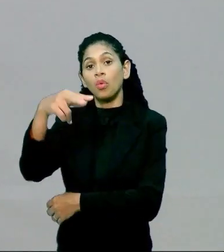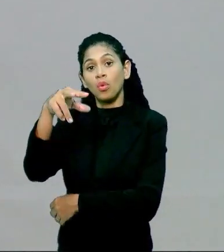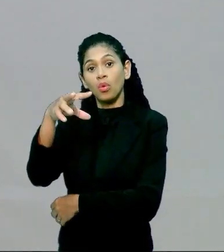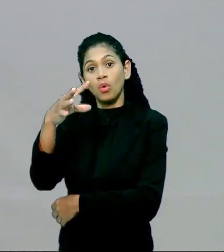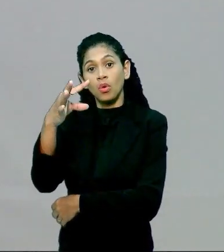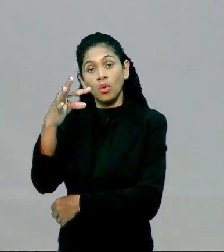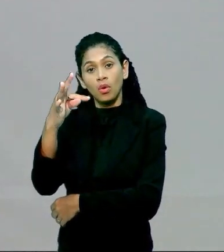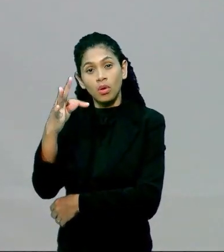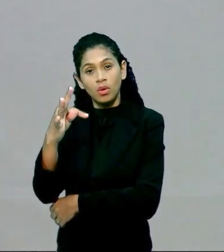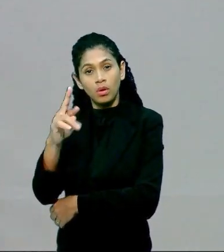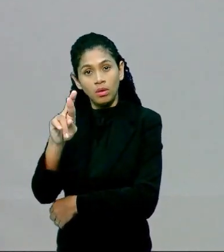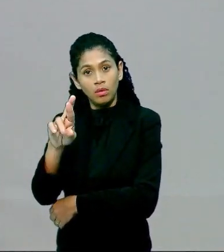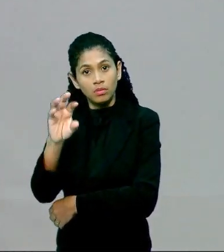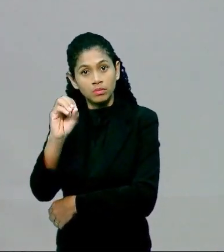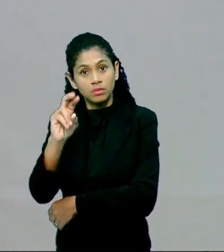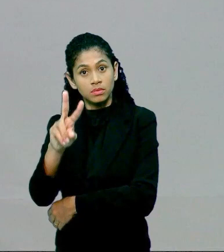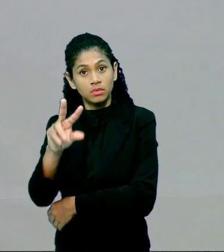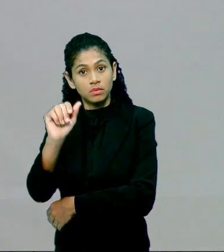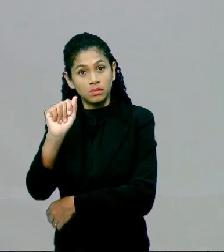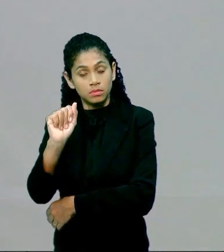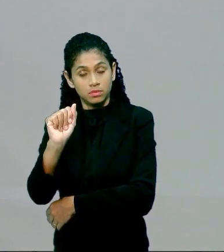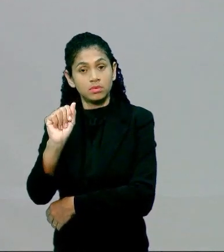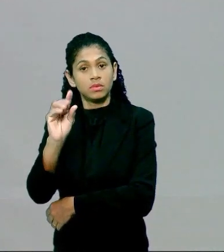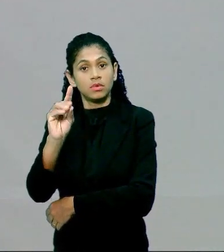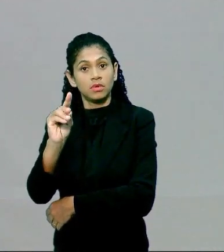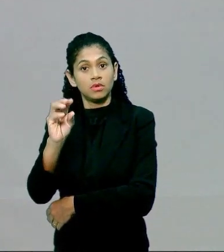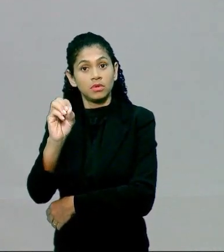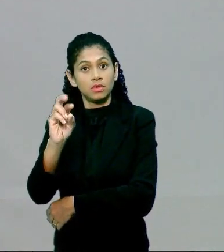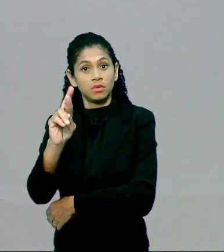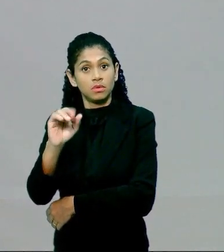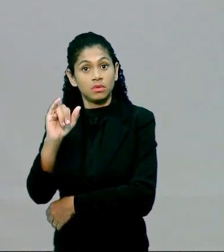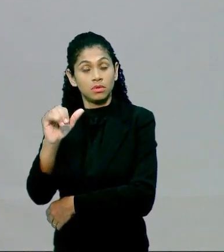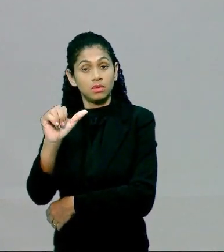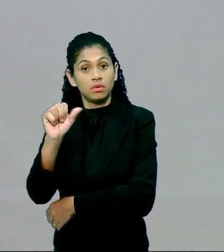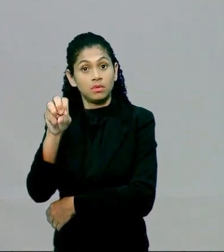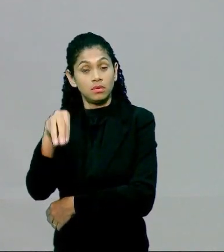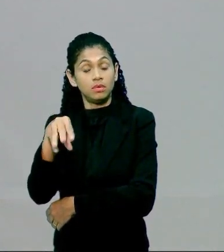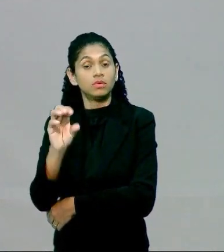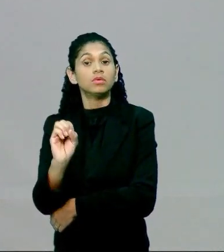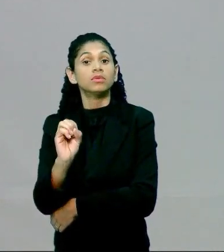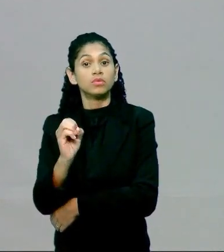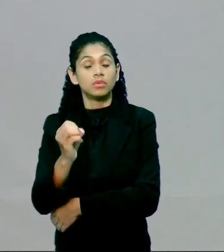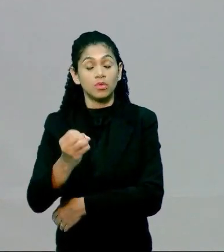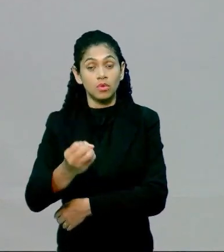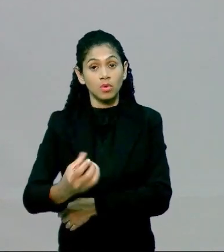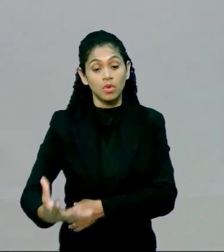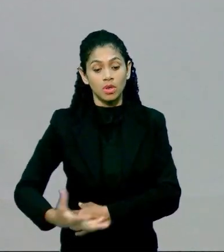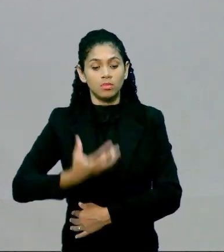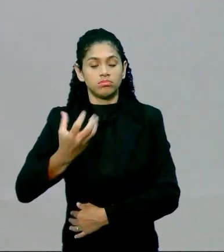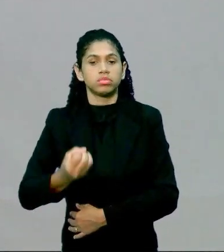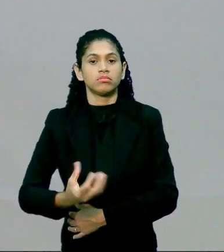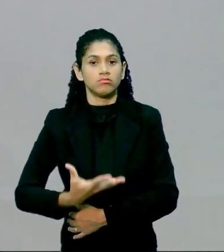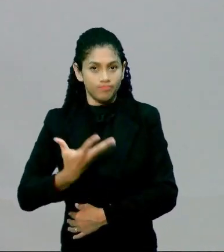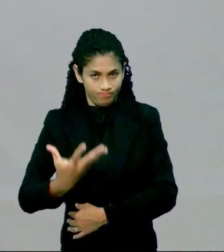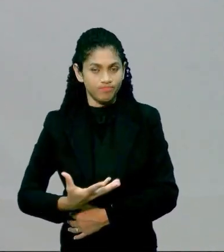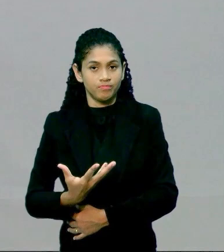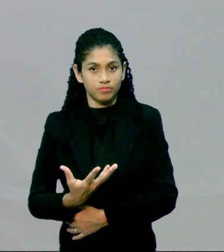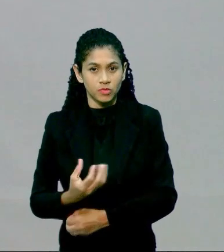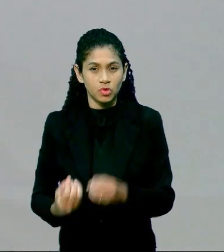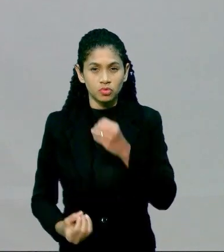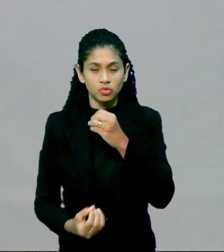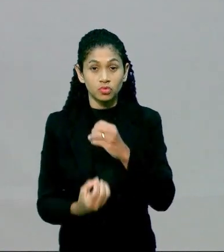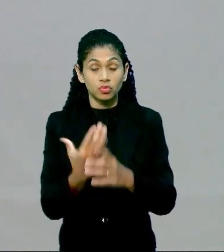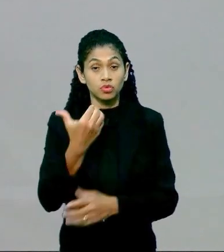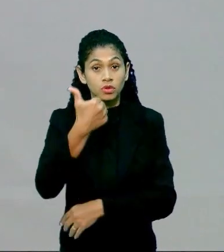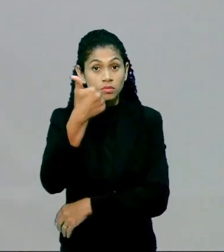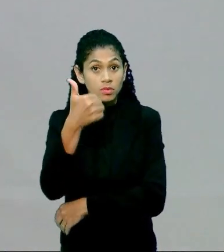gente, o trovadorismo é a primeira escola literária de Portugal. Ela surge em